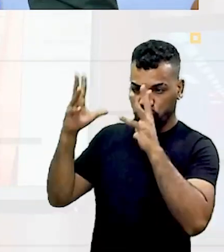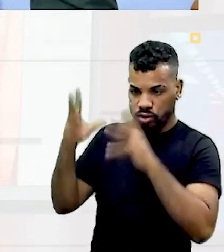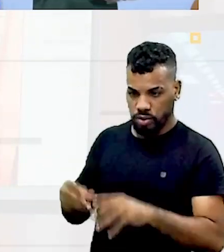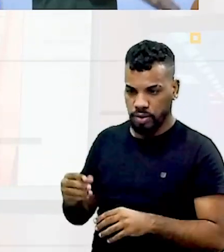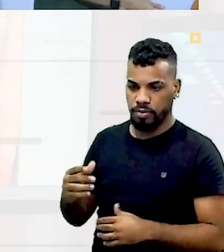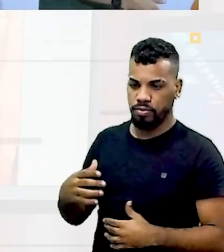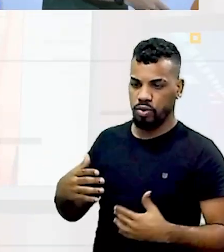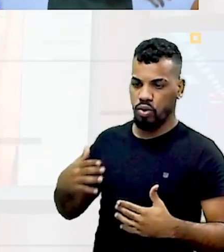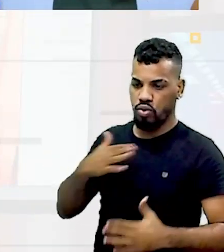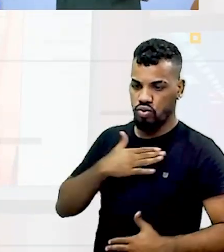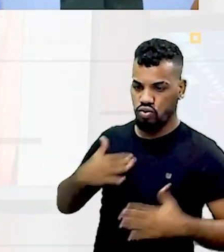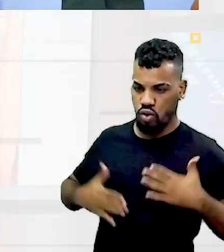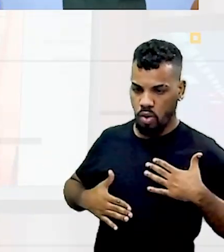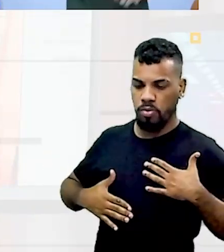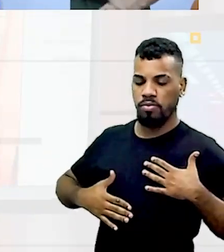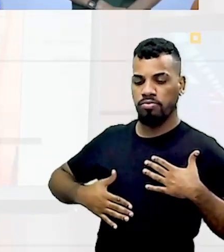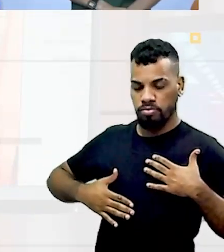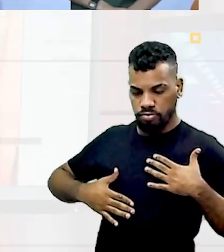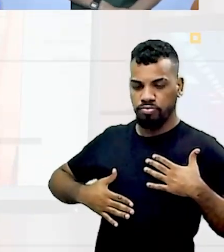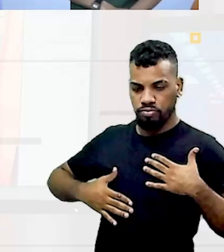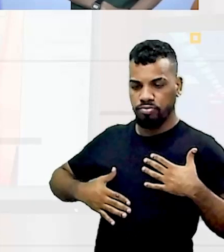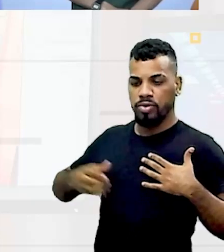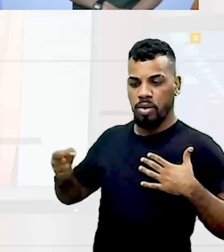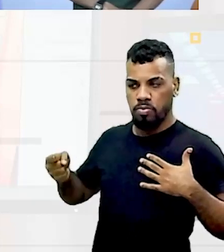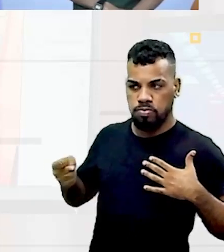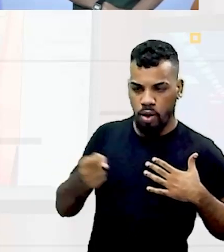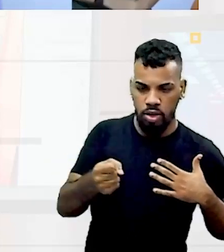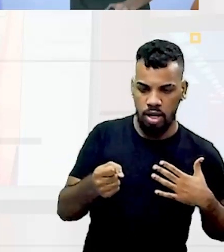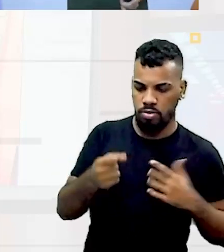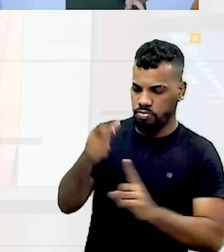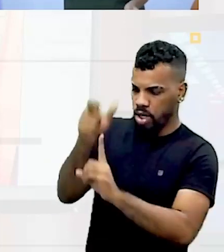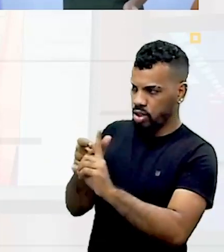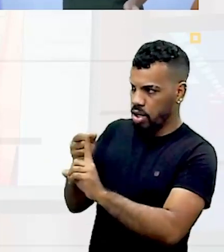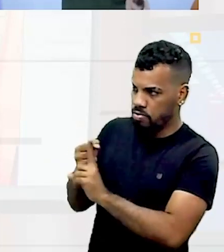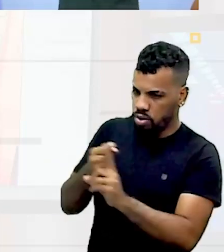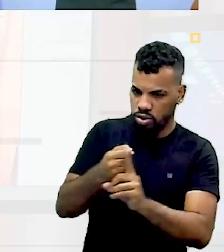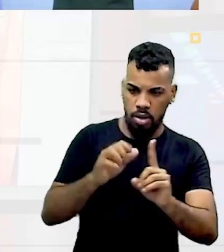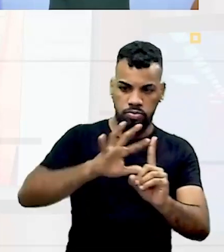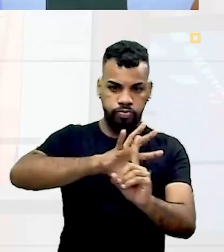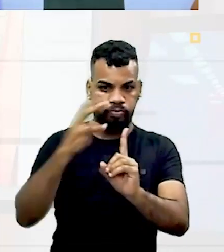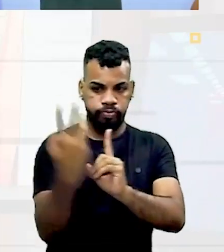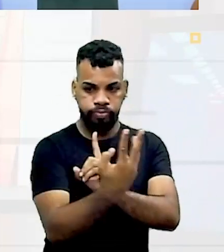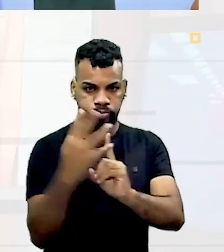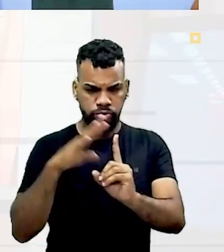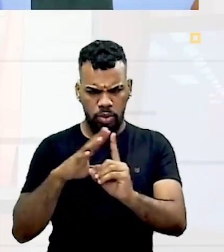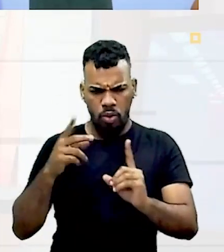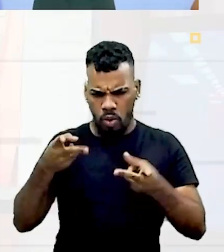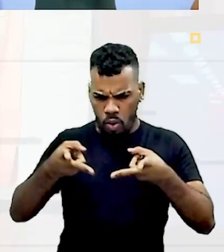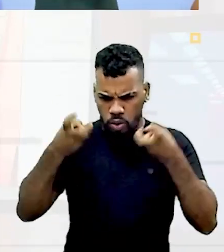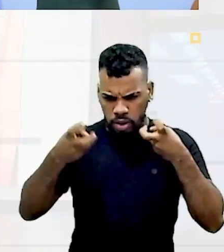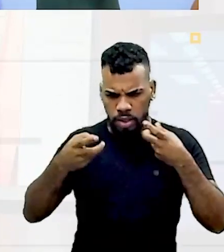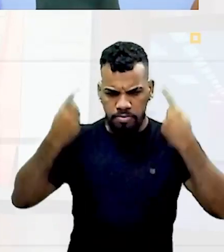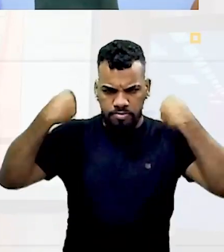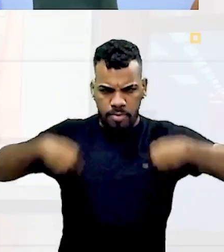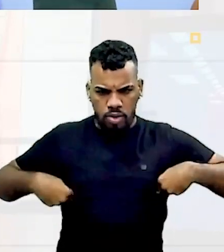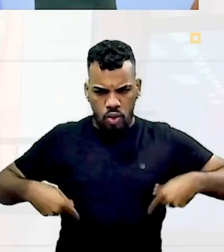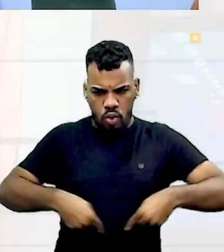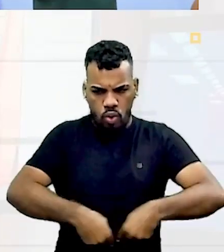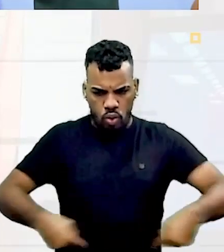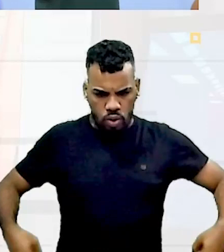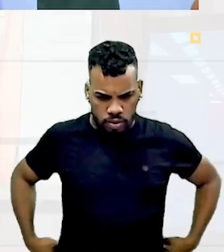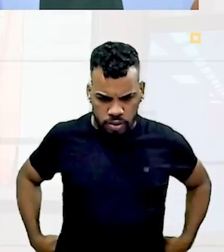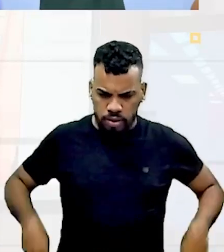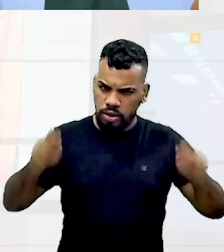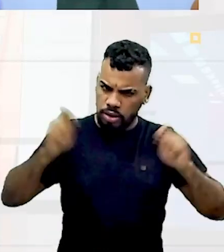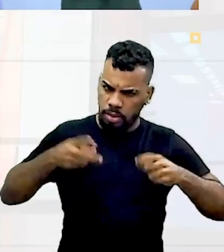nessa silhueta do personagem e botar ele no meio de uma multidão. Você tá conseguindo ver a silhueta dele, você consegue identificar no meio